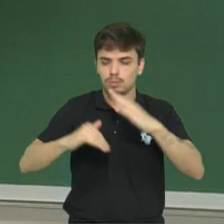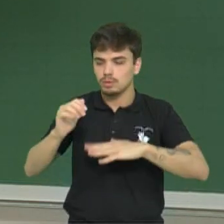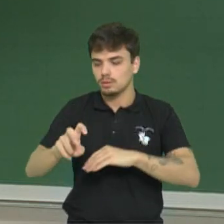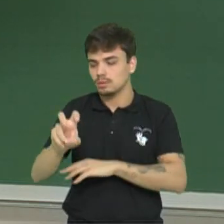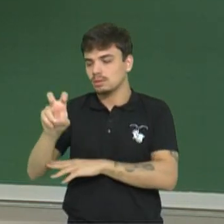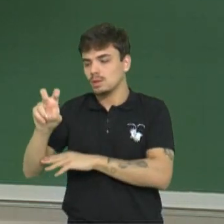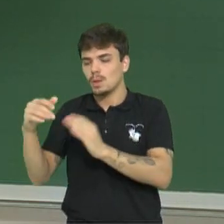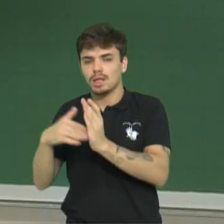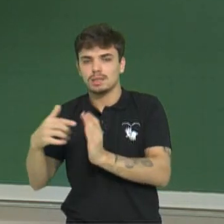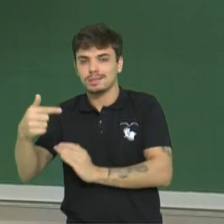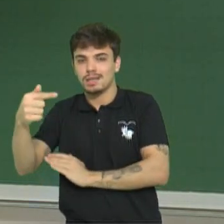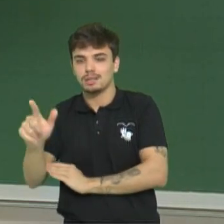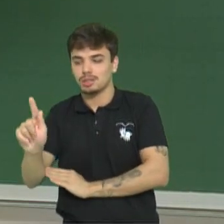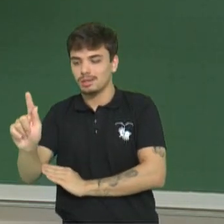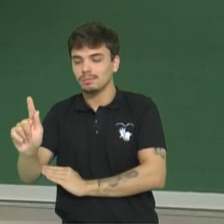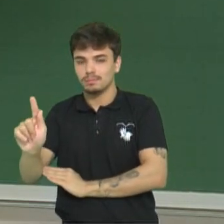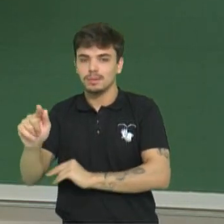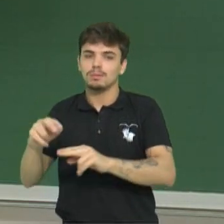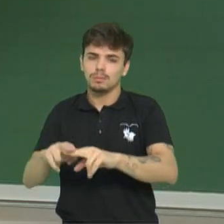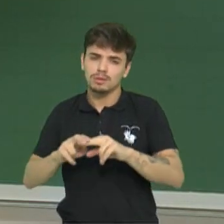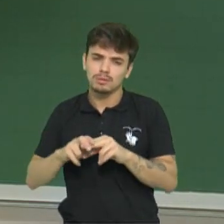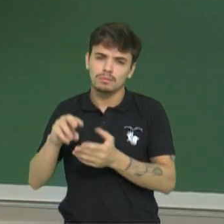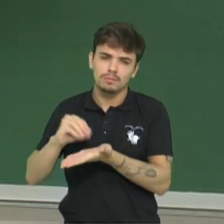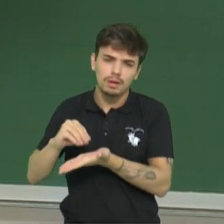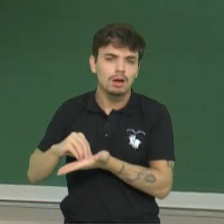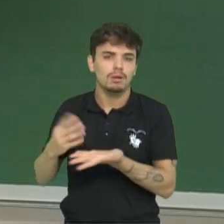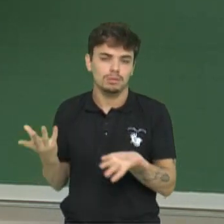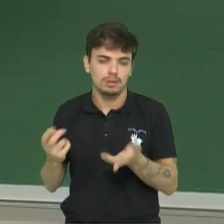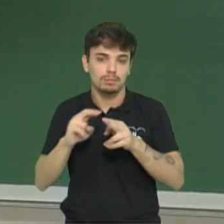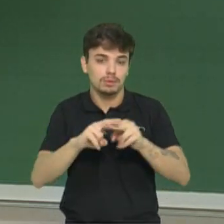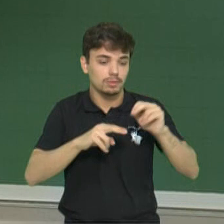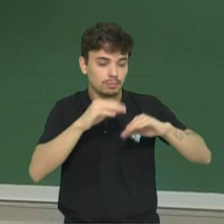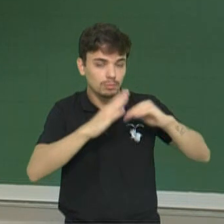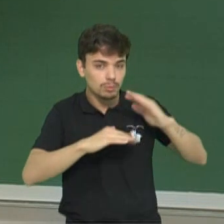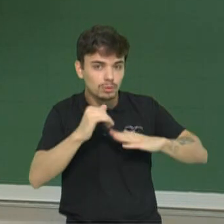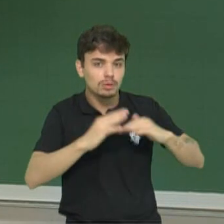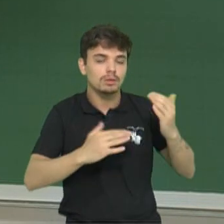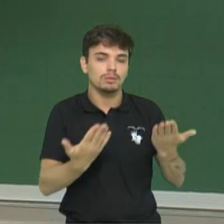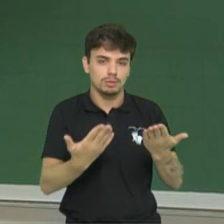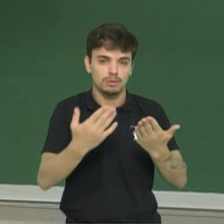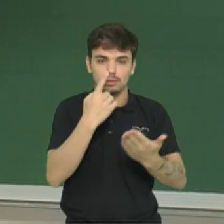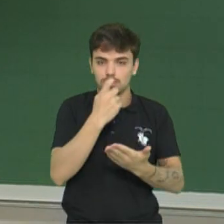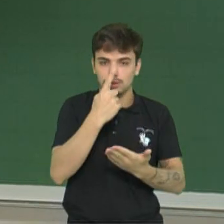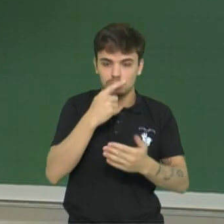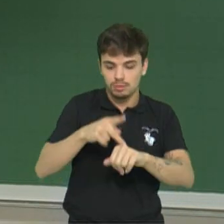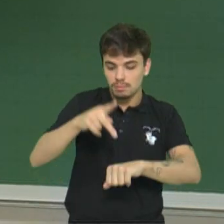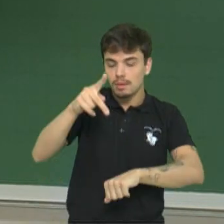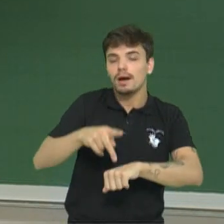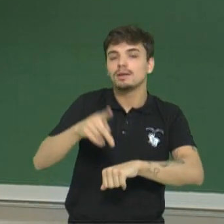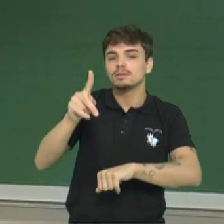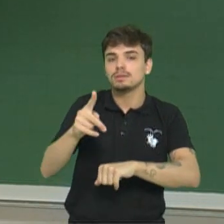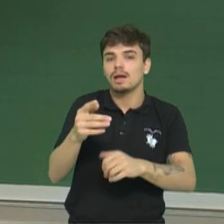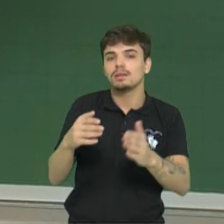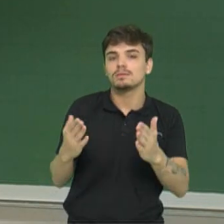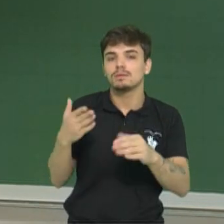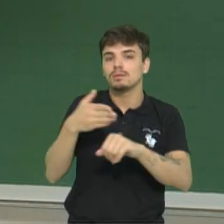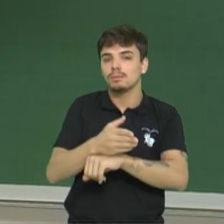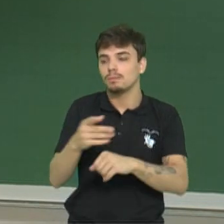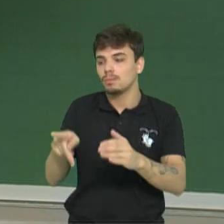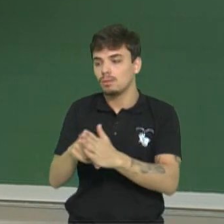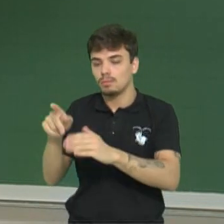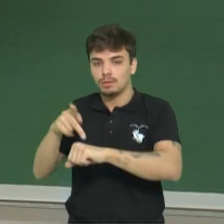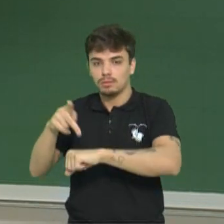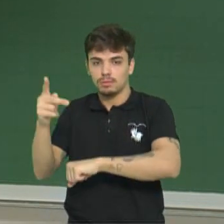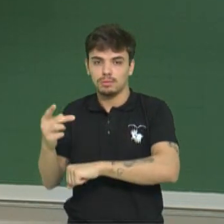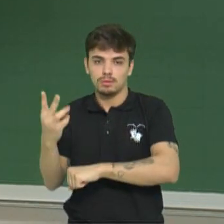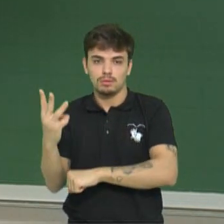gramas. Então é uma reciclagem muito rentável. O lixo produzido em países de primeiro mundo, às vezes, acaba indo para países de terceiro mundo,